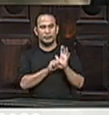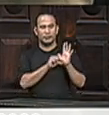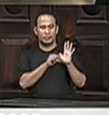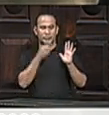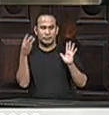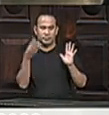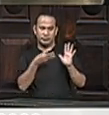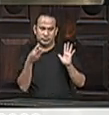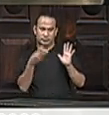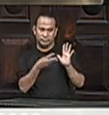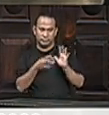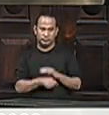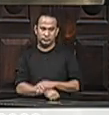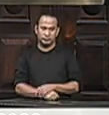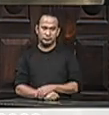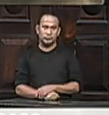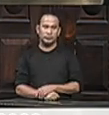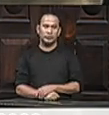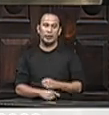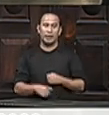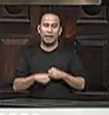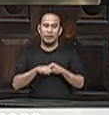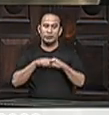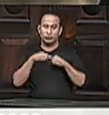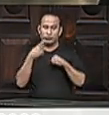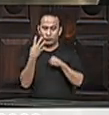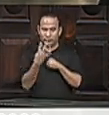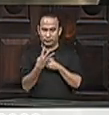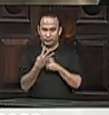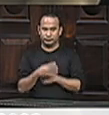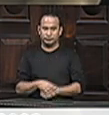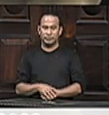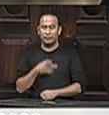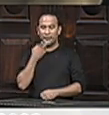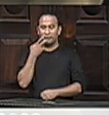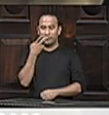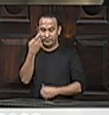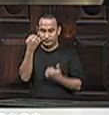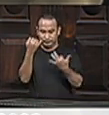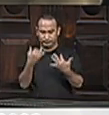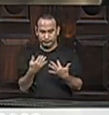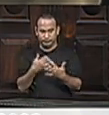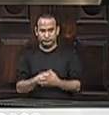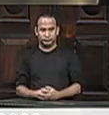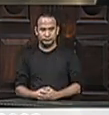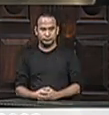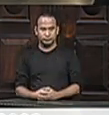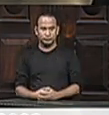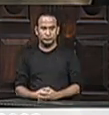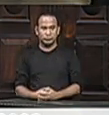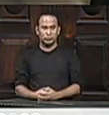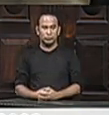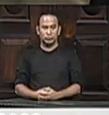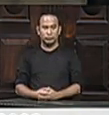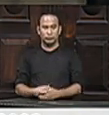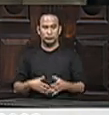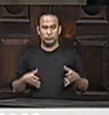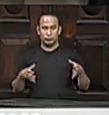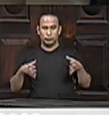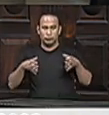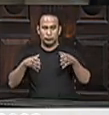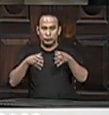voto divergente. Senhor presidente, meu voto divergente é contrário,